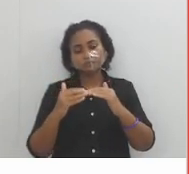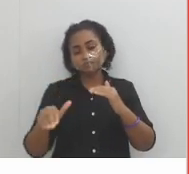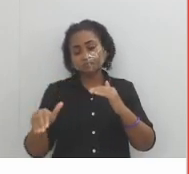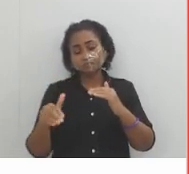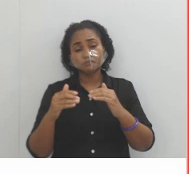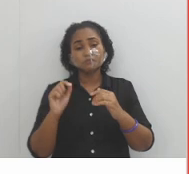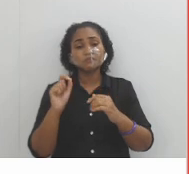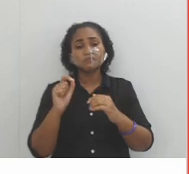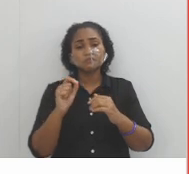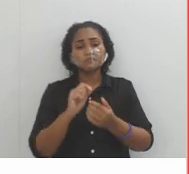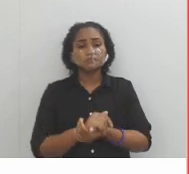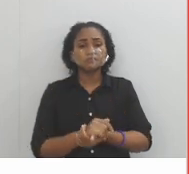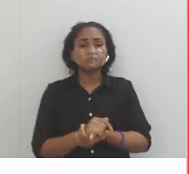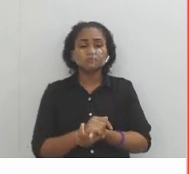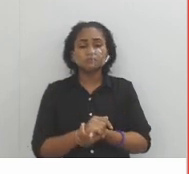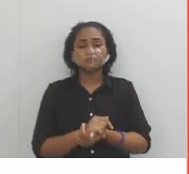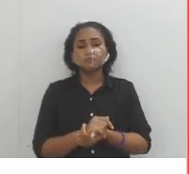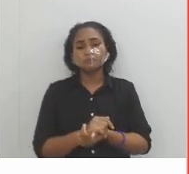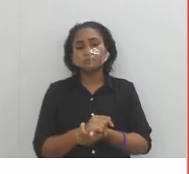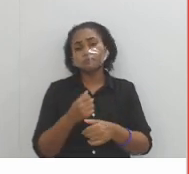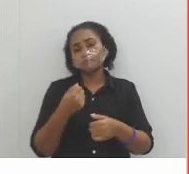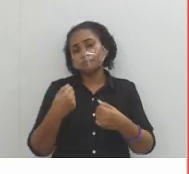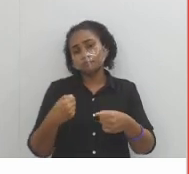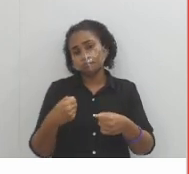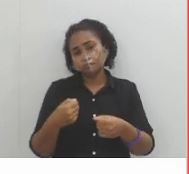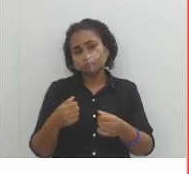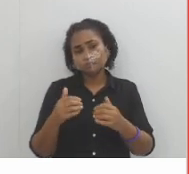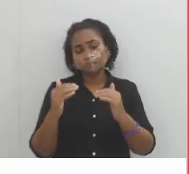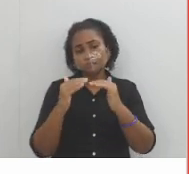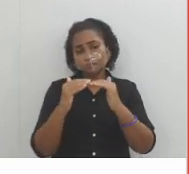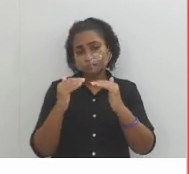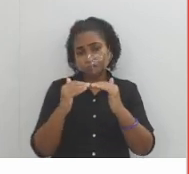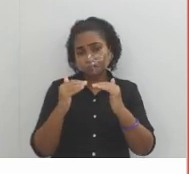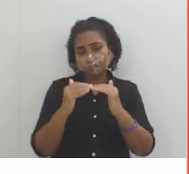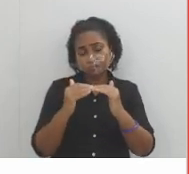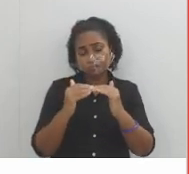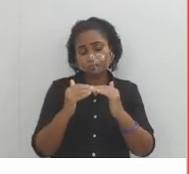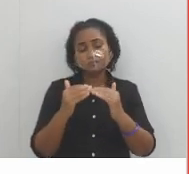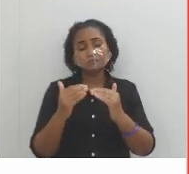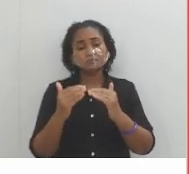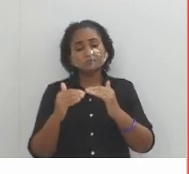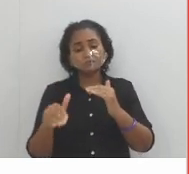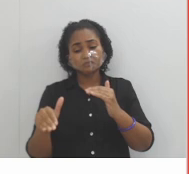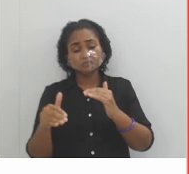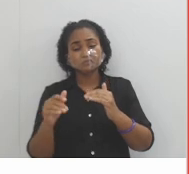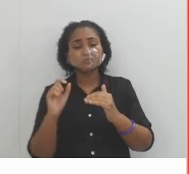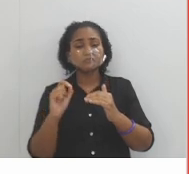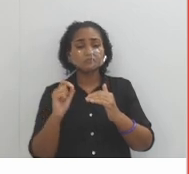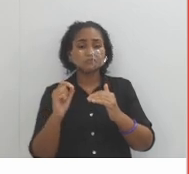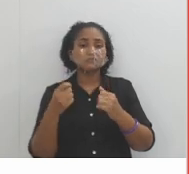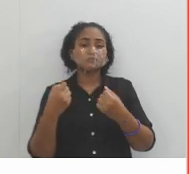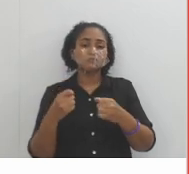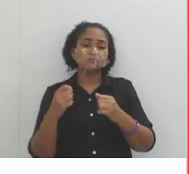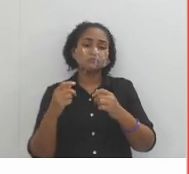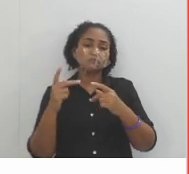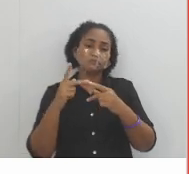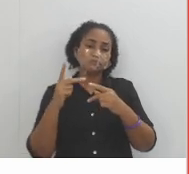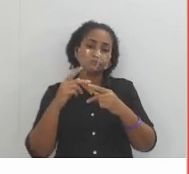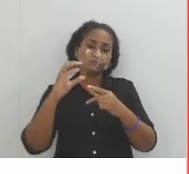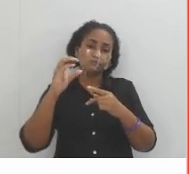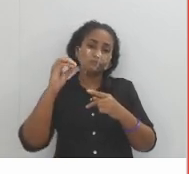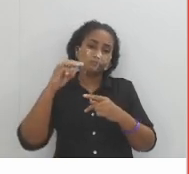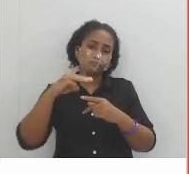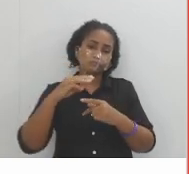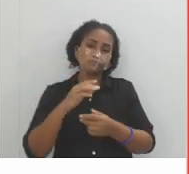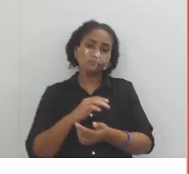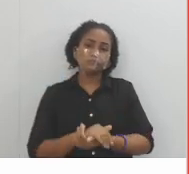que exigem a preposição com. Quem antipatiza ou simpatiza é com. Então, antipatizo com aquela